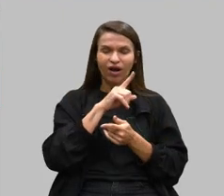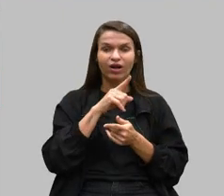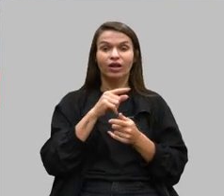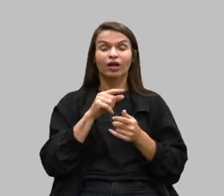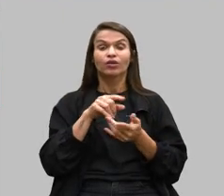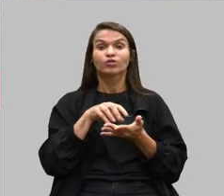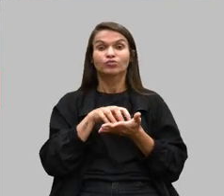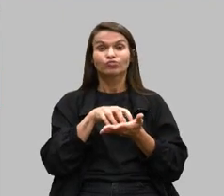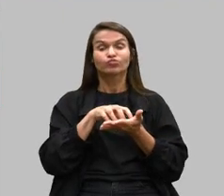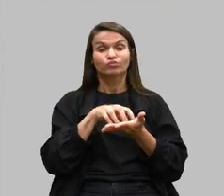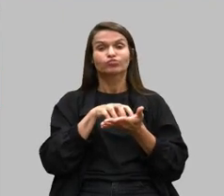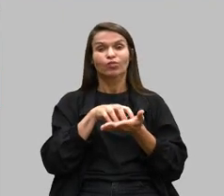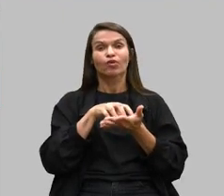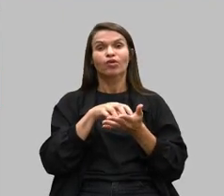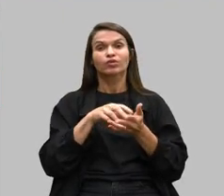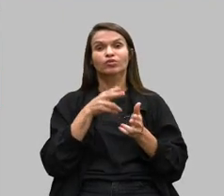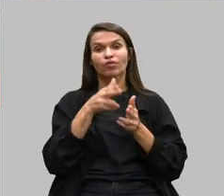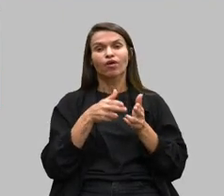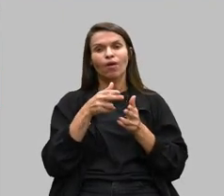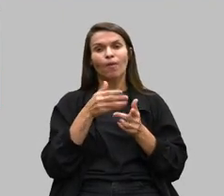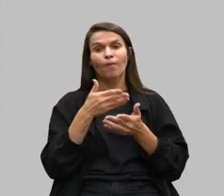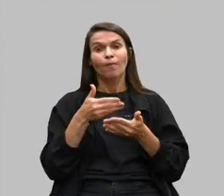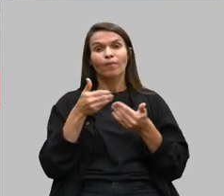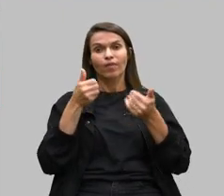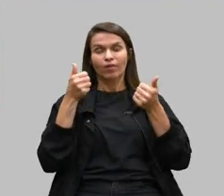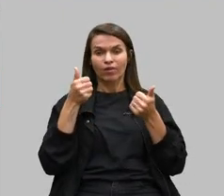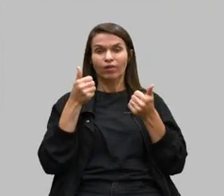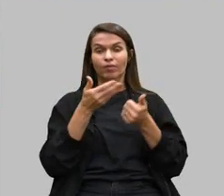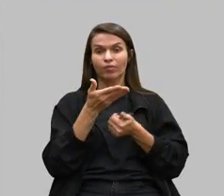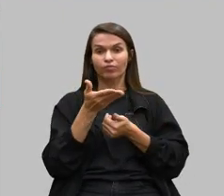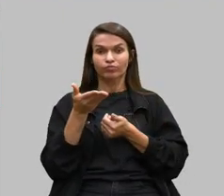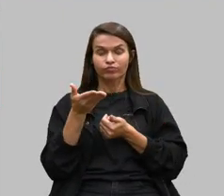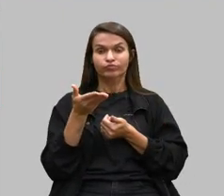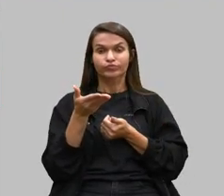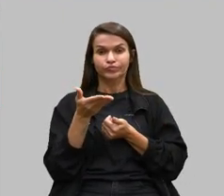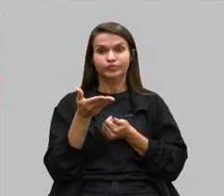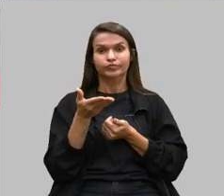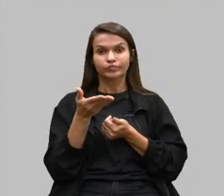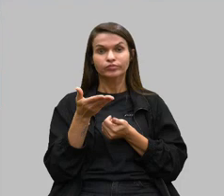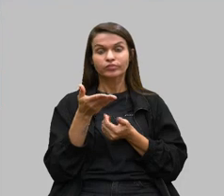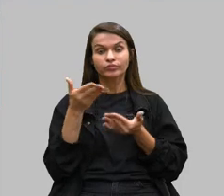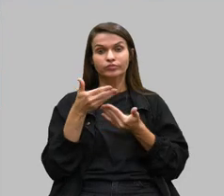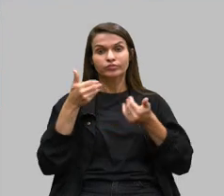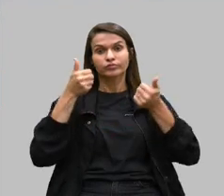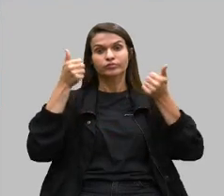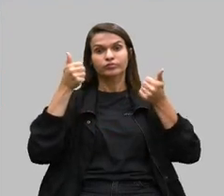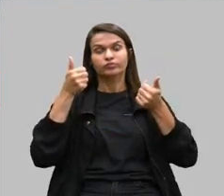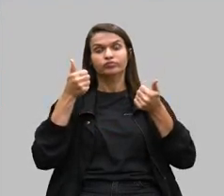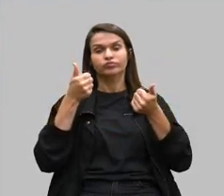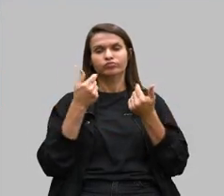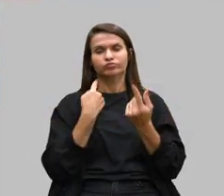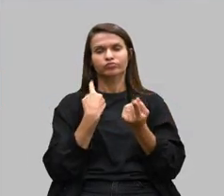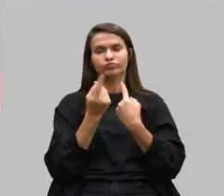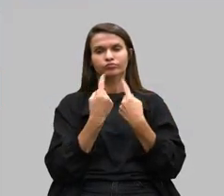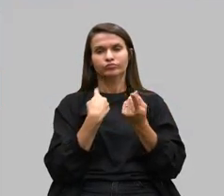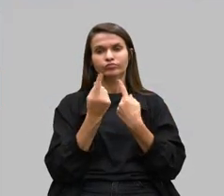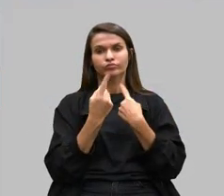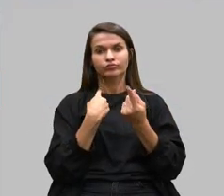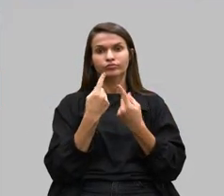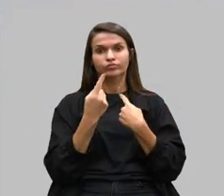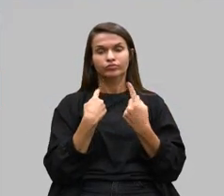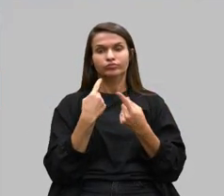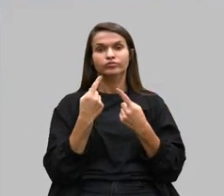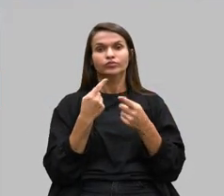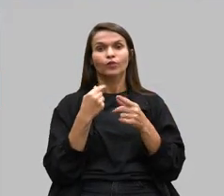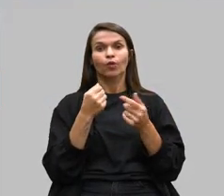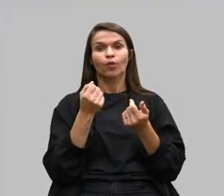trilho né Ele é o meio mais eficiente né para você eh eh eh eh melhorar essa fluidez do trânsito né E talvez o nosso maior ativo